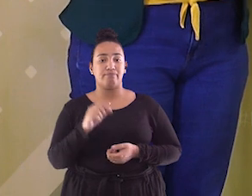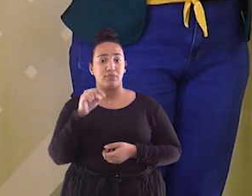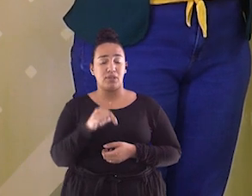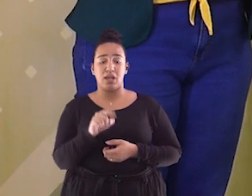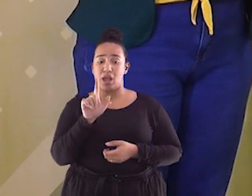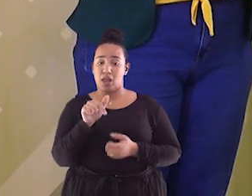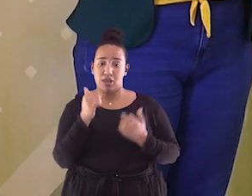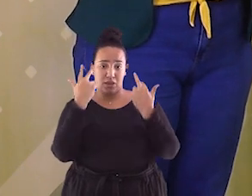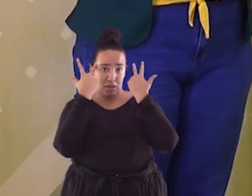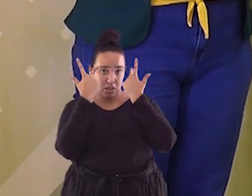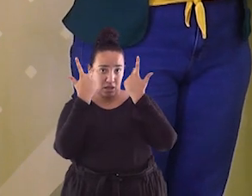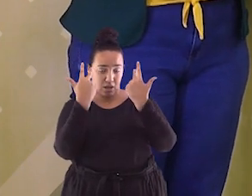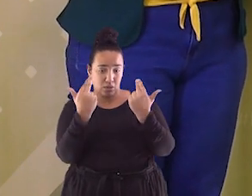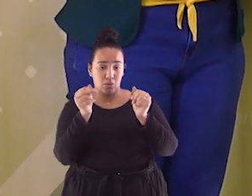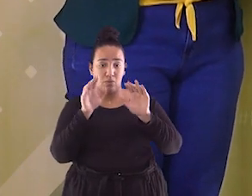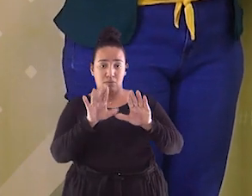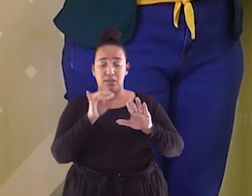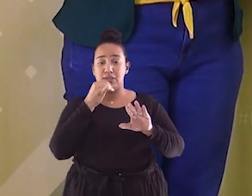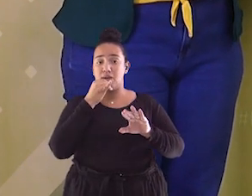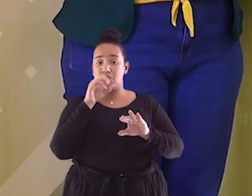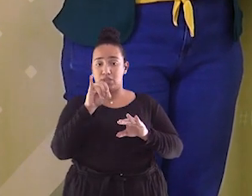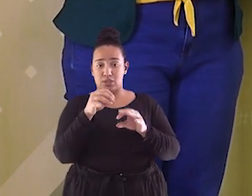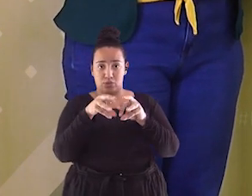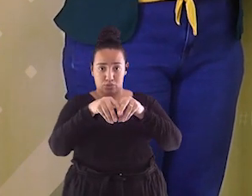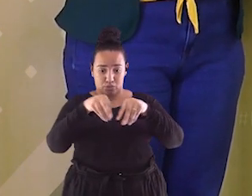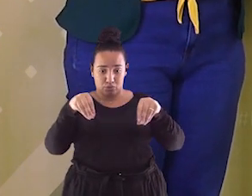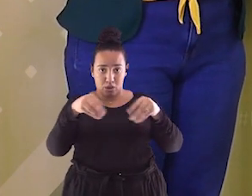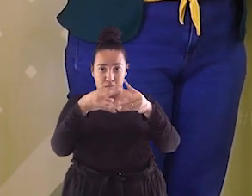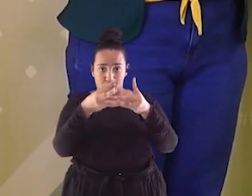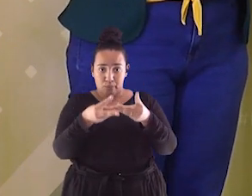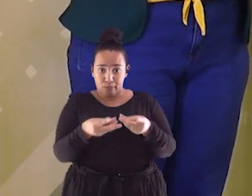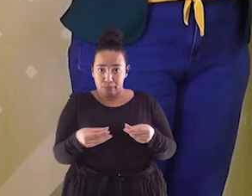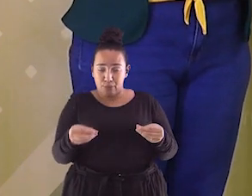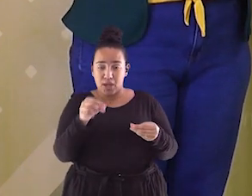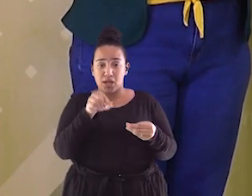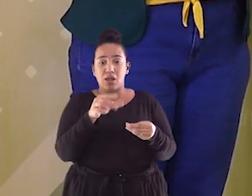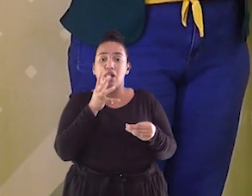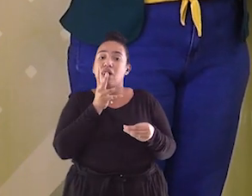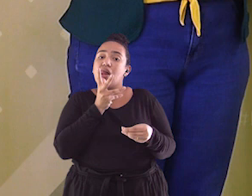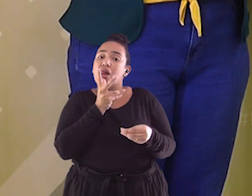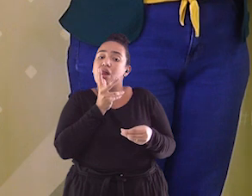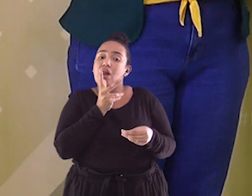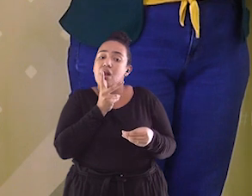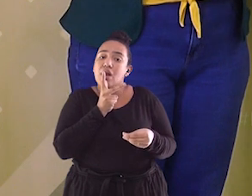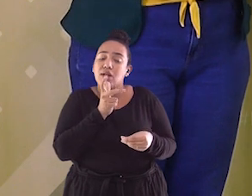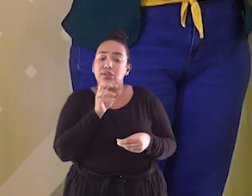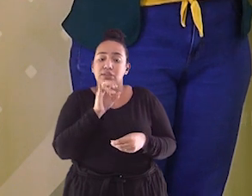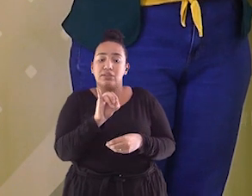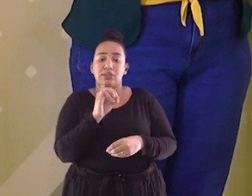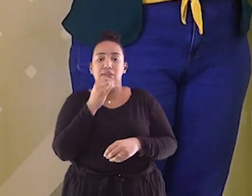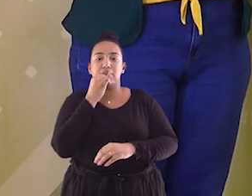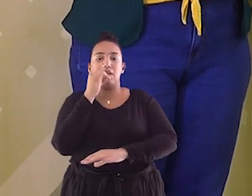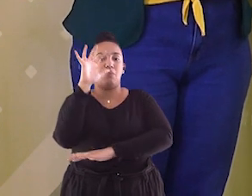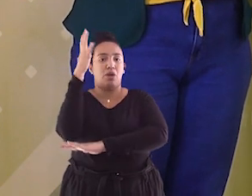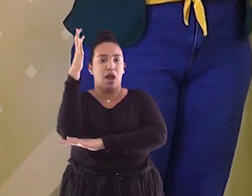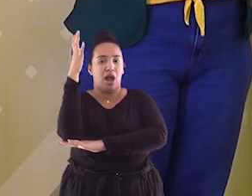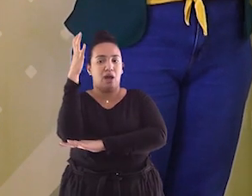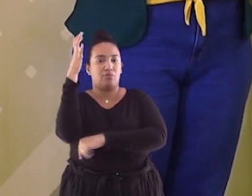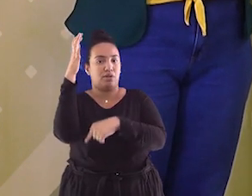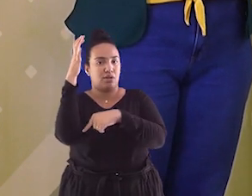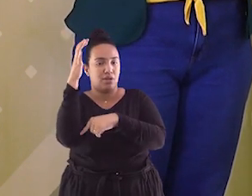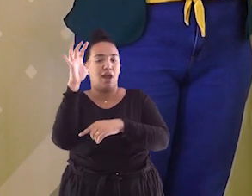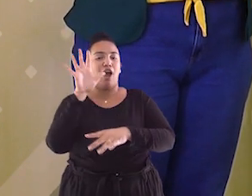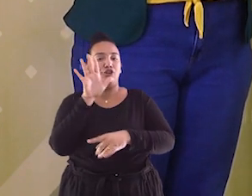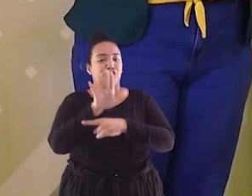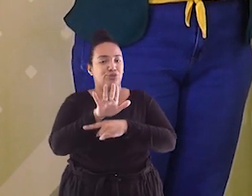natural, o desgaste do solo acontece de uma maneira muito mais lenta quando há árvores e plantas no solo, pois elas